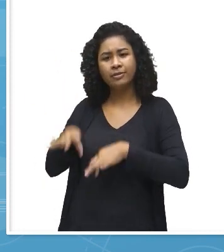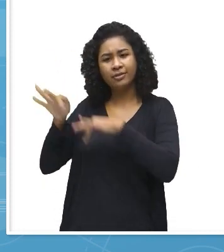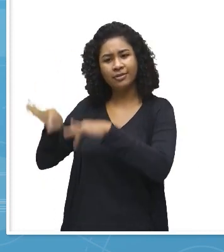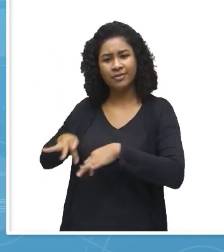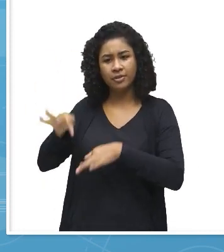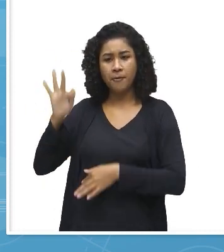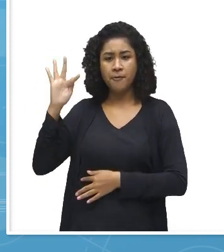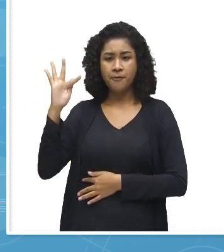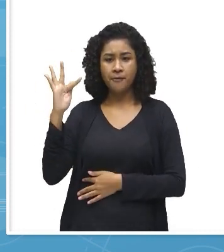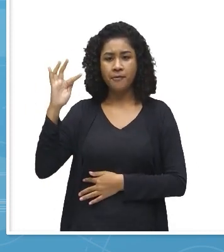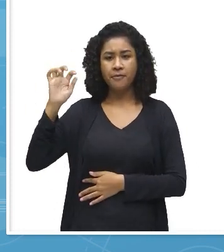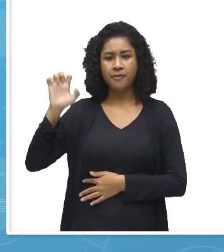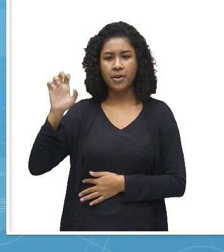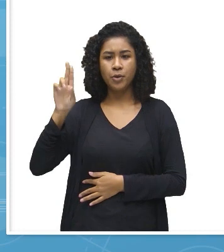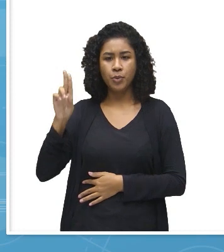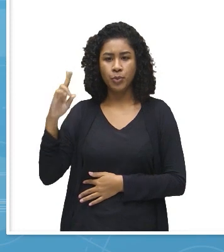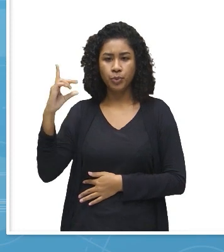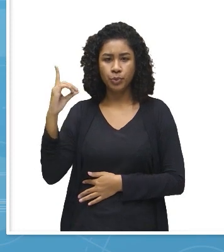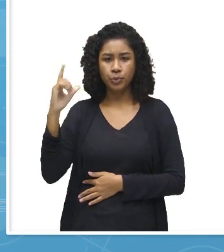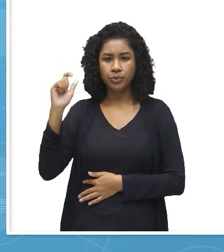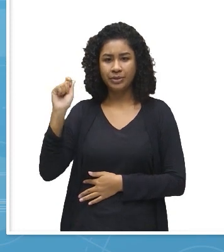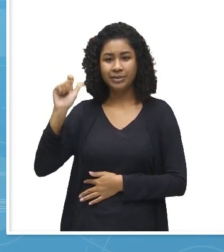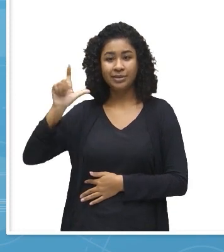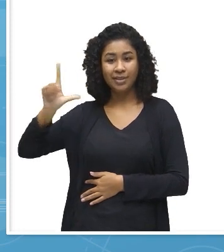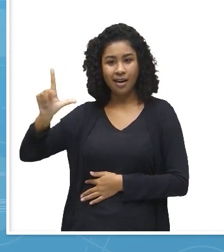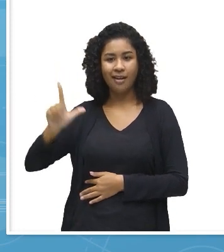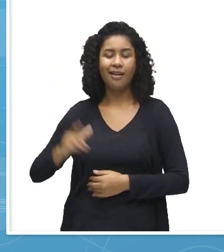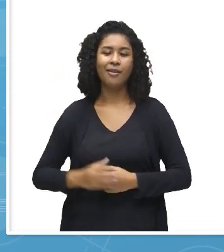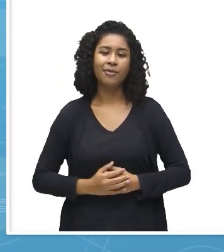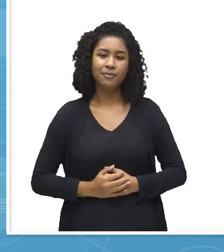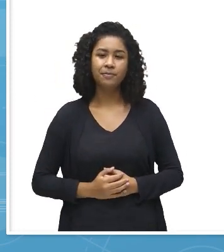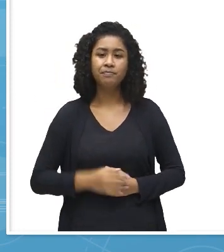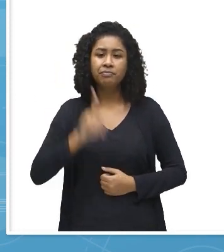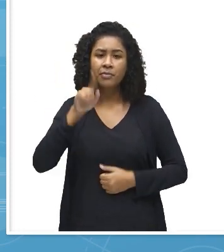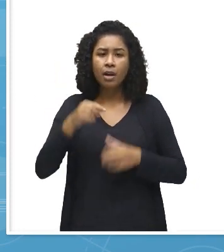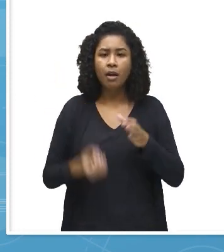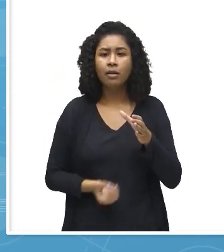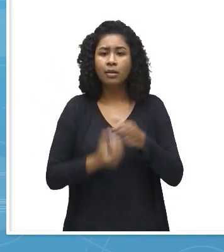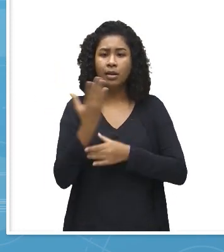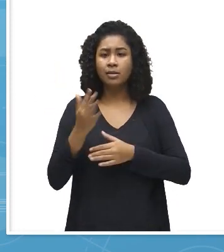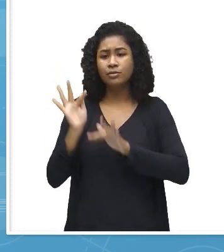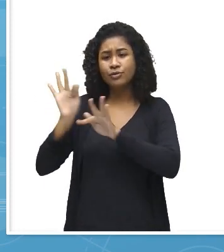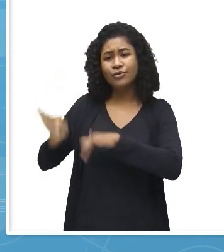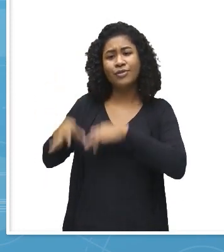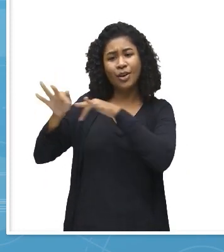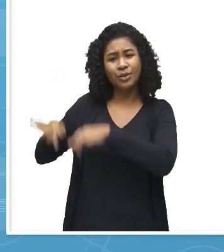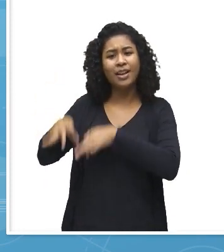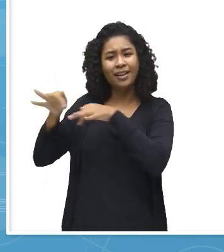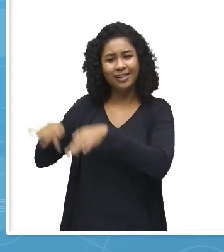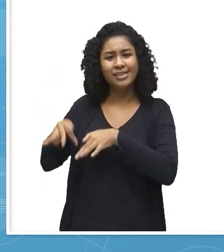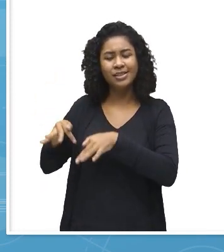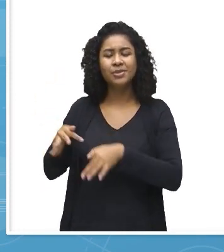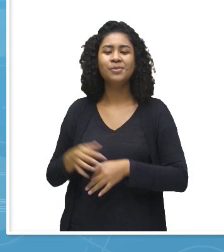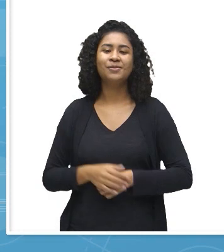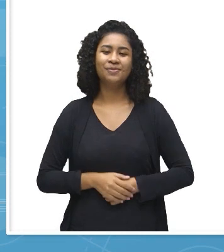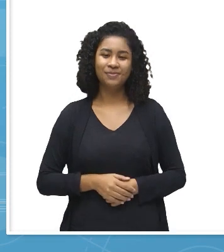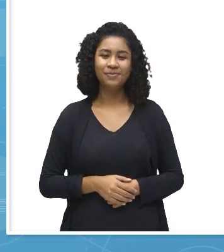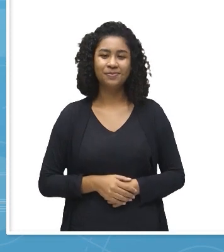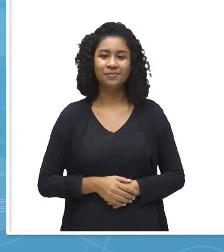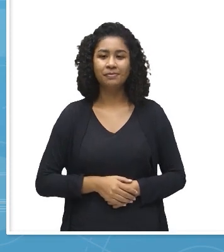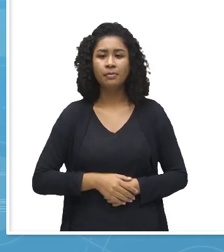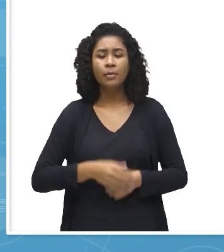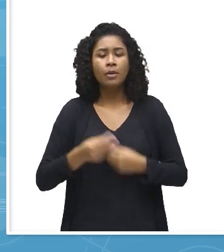professora? Formação da Europa feudal? A gente vai falar aí do surgimento do feudalismo. Isso mesmo, o feudalismo,